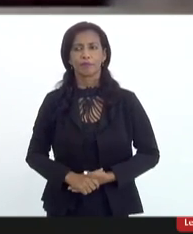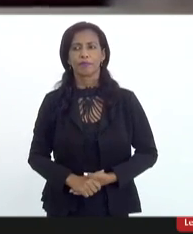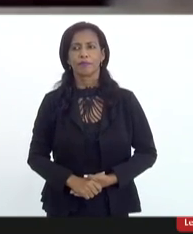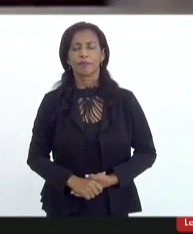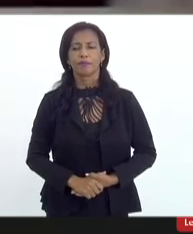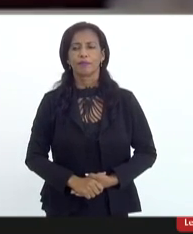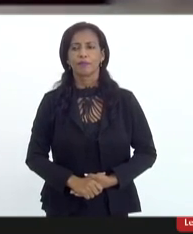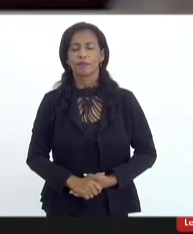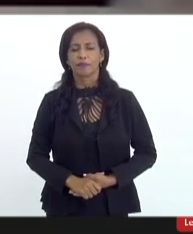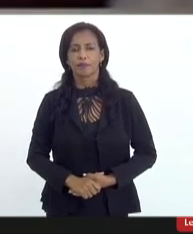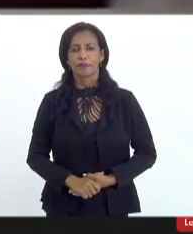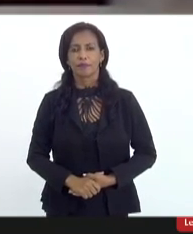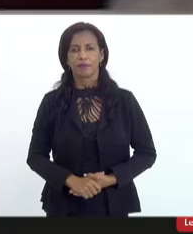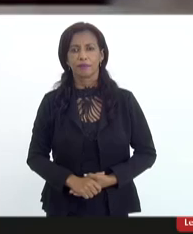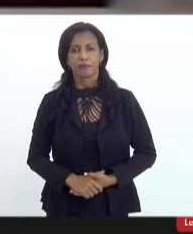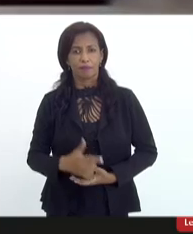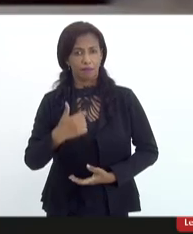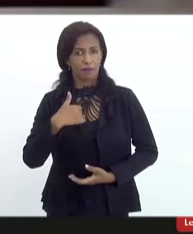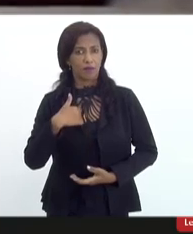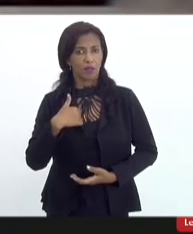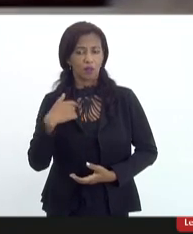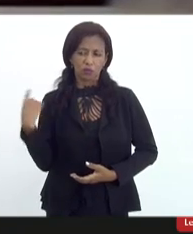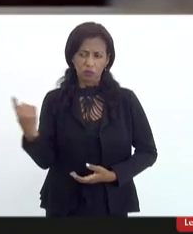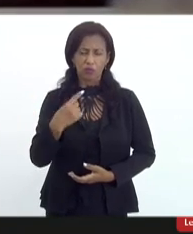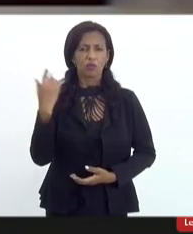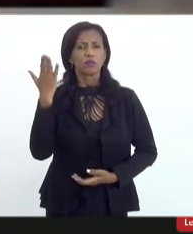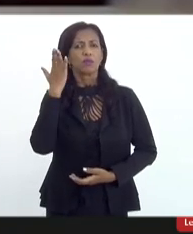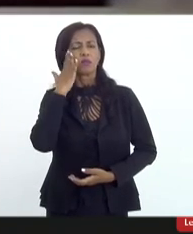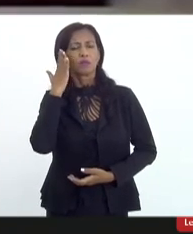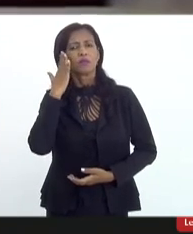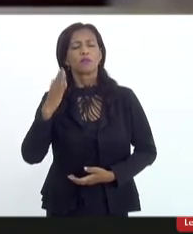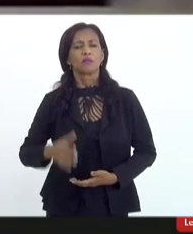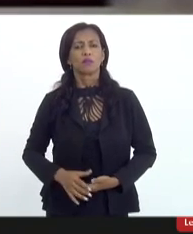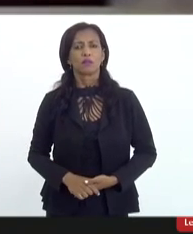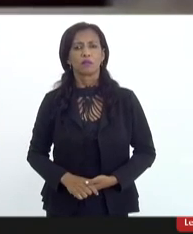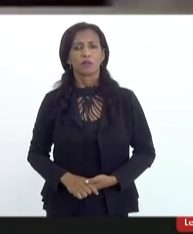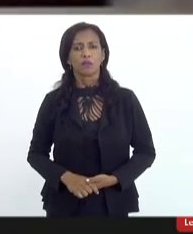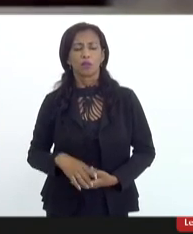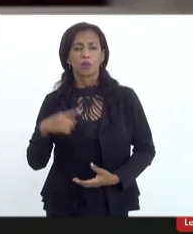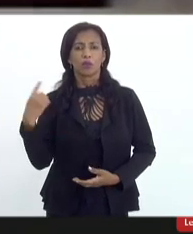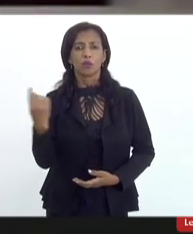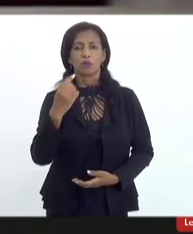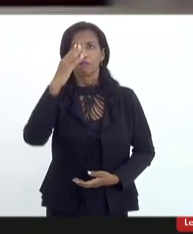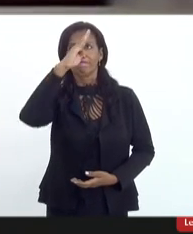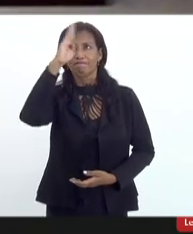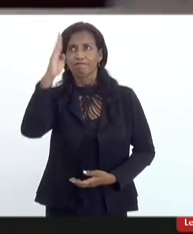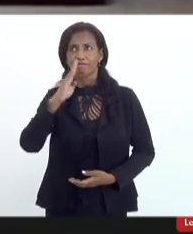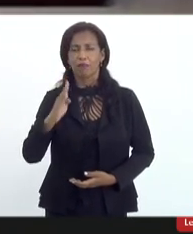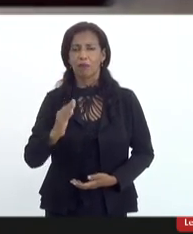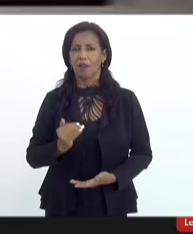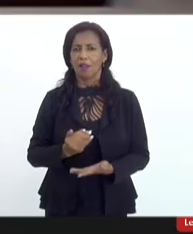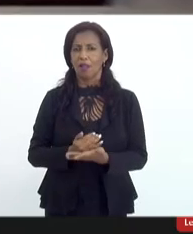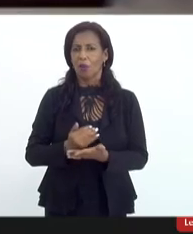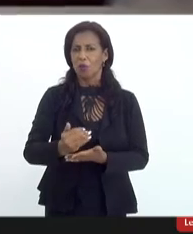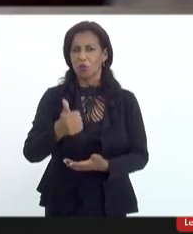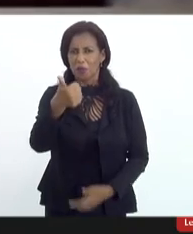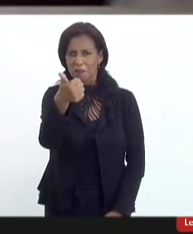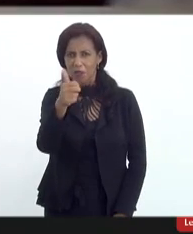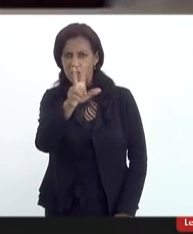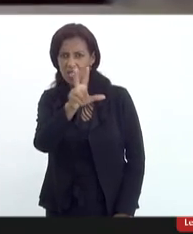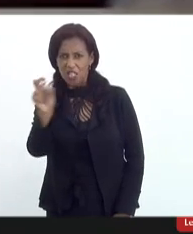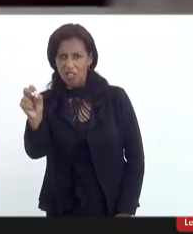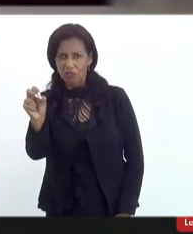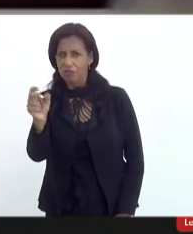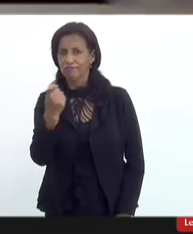Eu obviamente, todos nós sabemos que o nosso Brasil não começou em 1500.